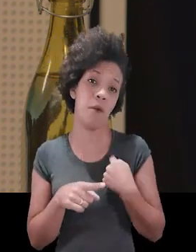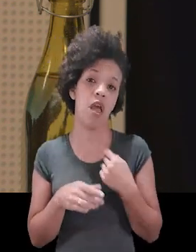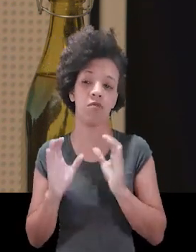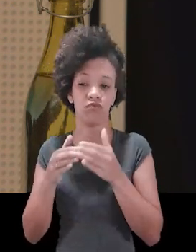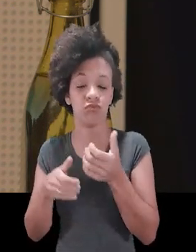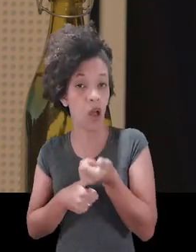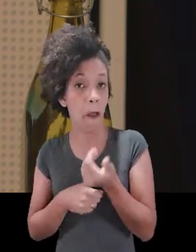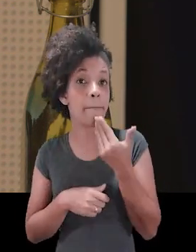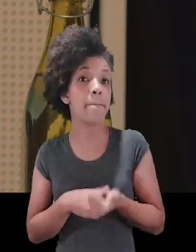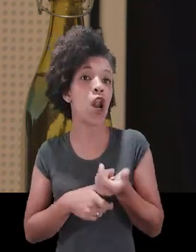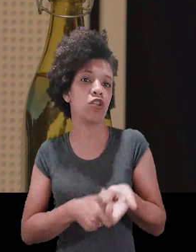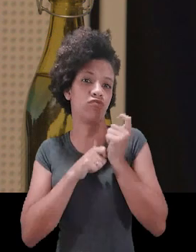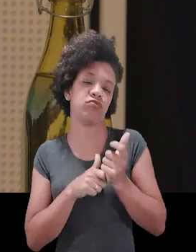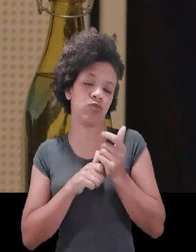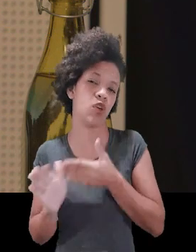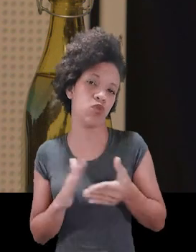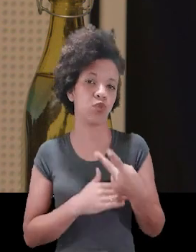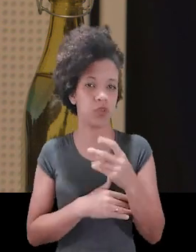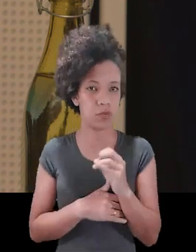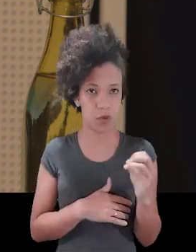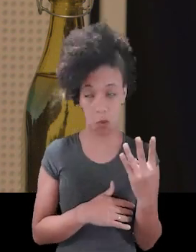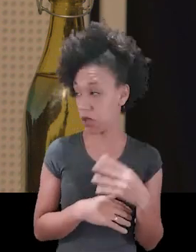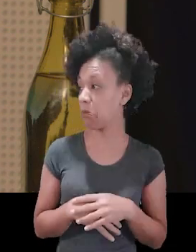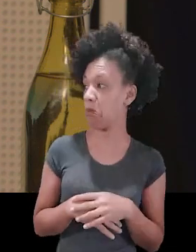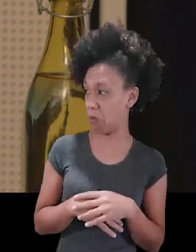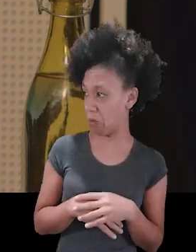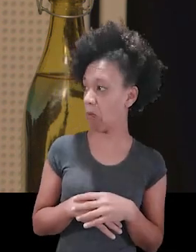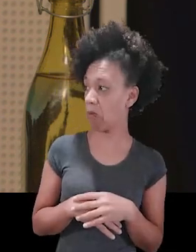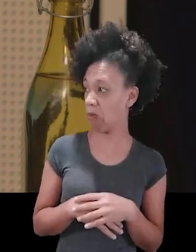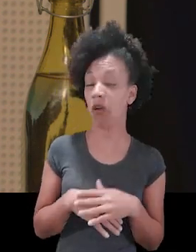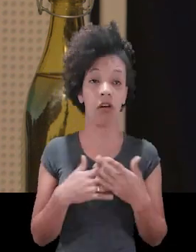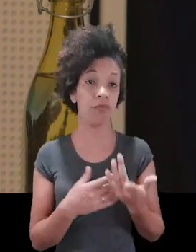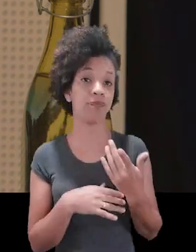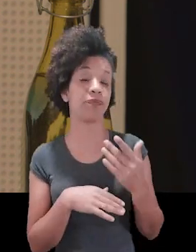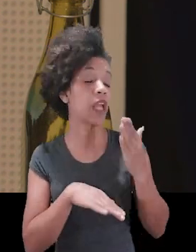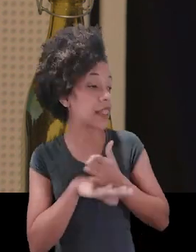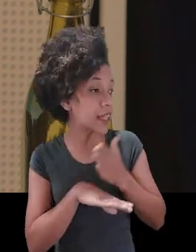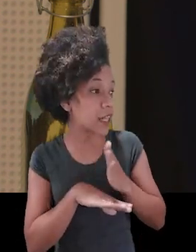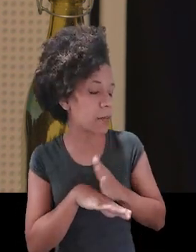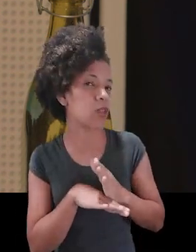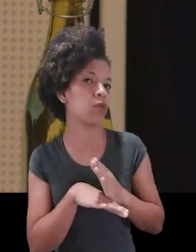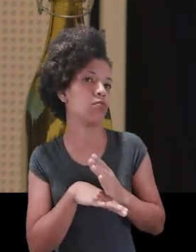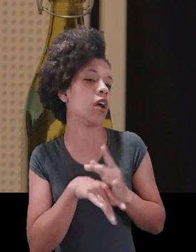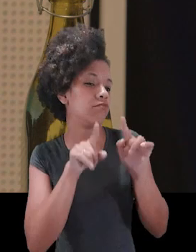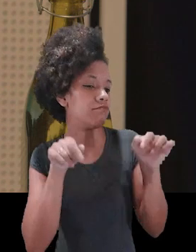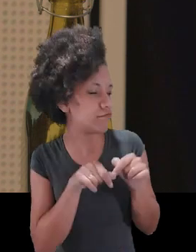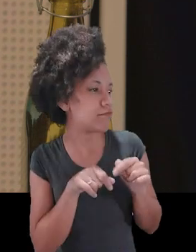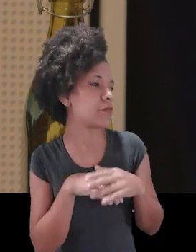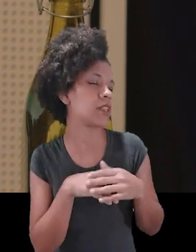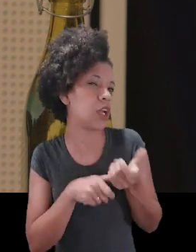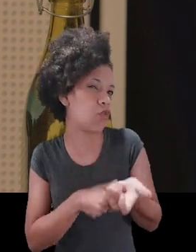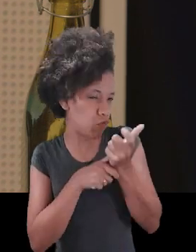era desse postar Amado que eu fui melhor atirador do meu ano Me fale a gente foi fazer um treinamento no campo e